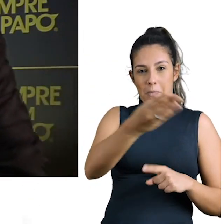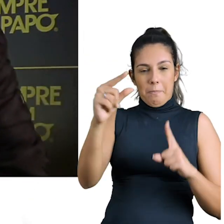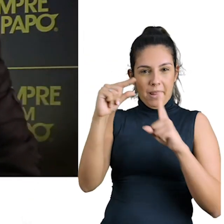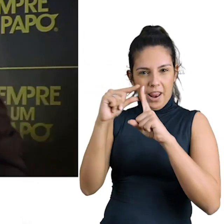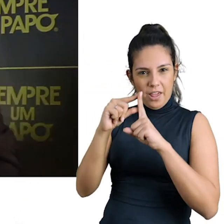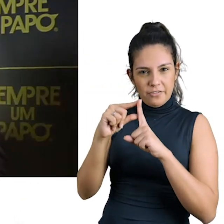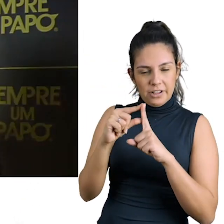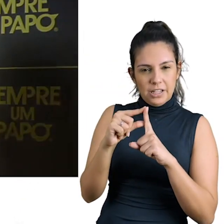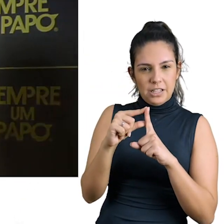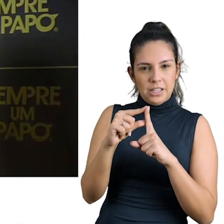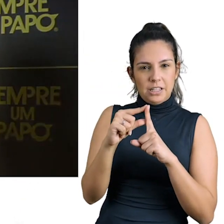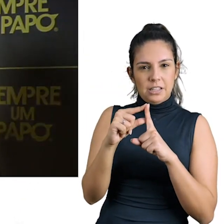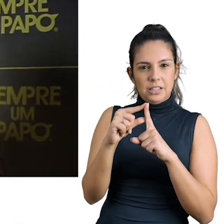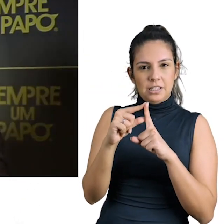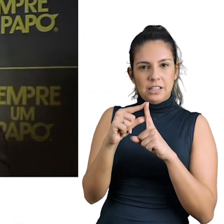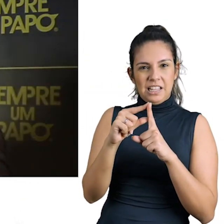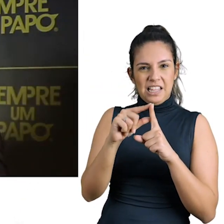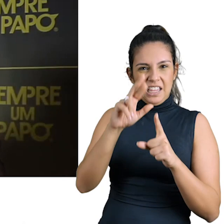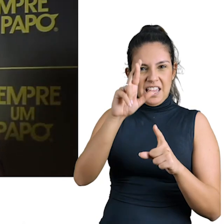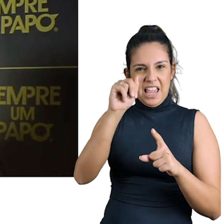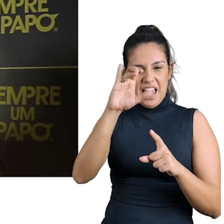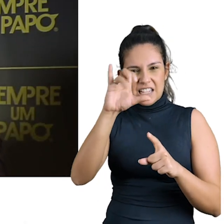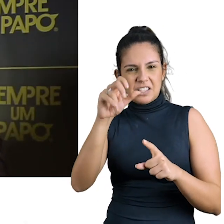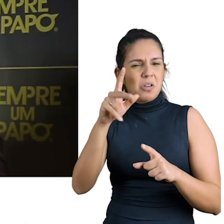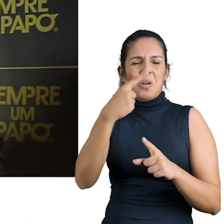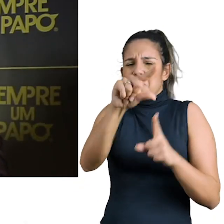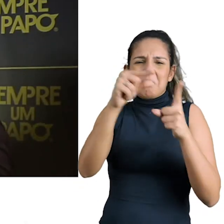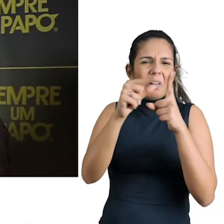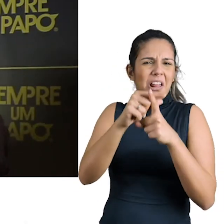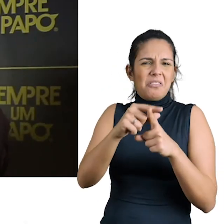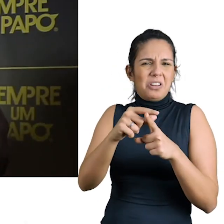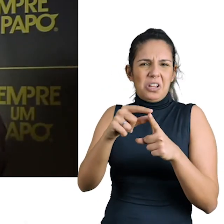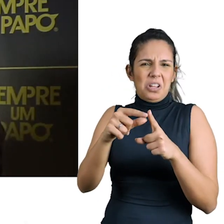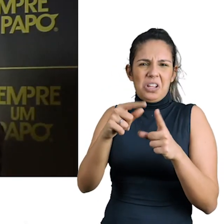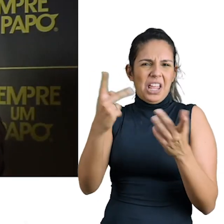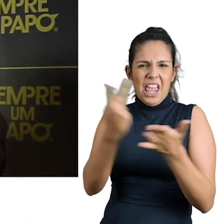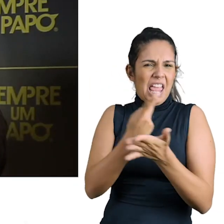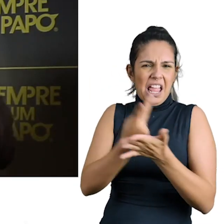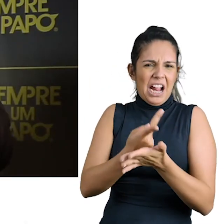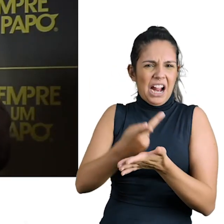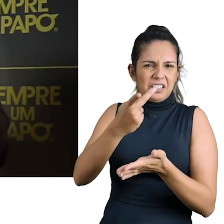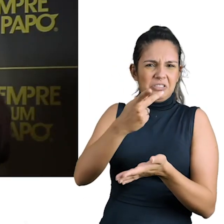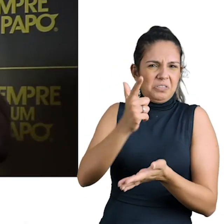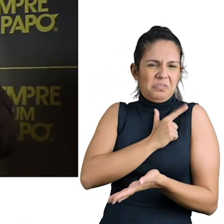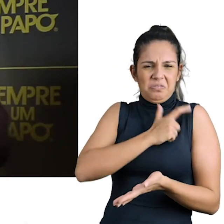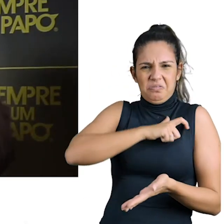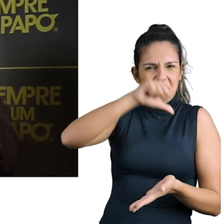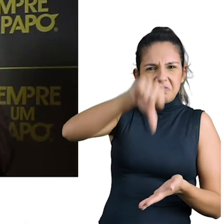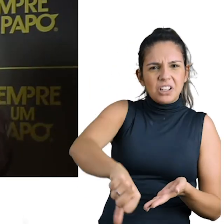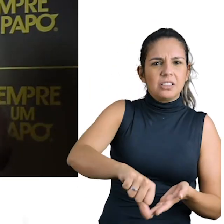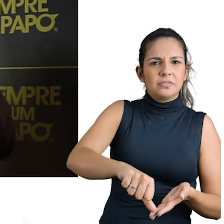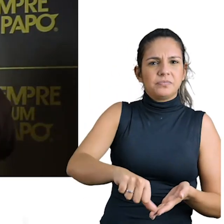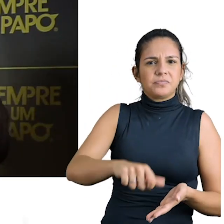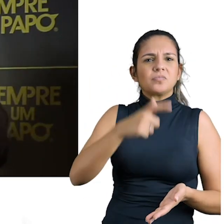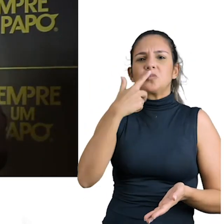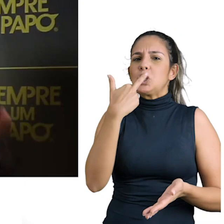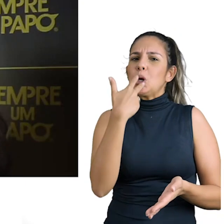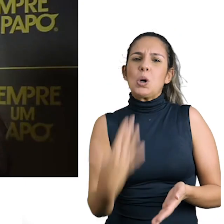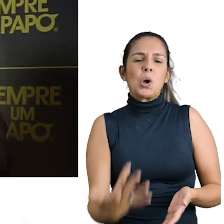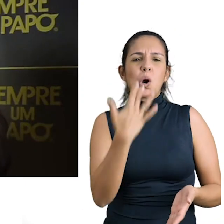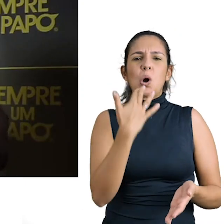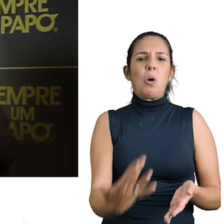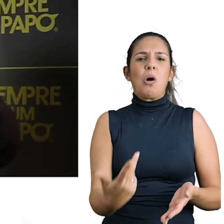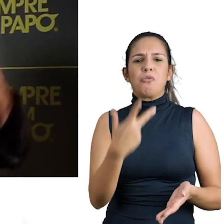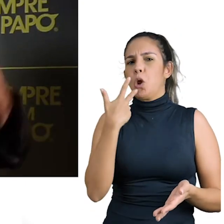palavra considerada racista, homofóbica ou mesmo colorida, não tem que ficar citando cor nenhuma, gente. Negócio de cor é uma